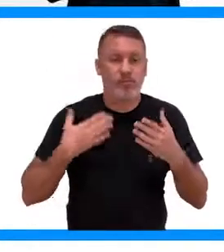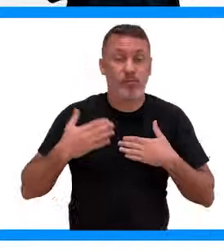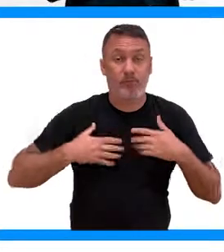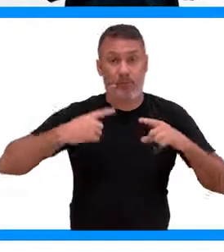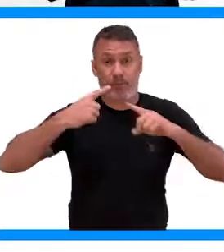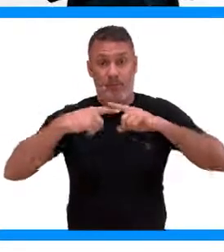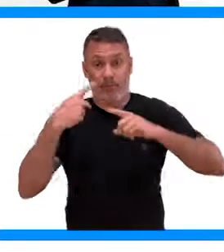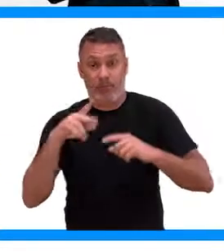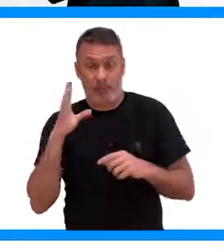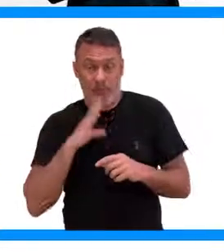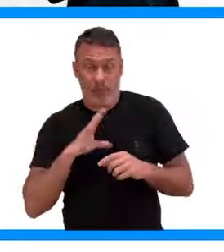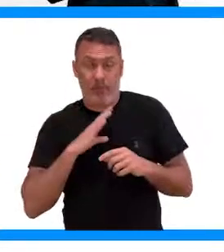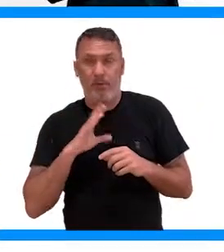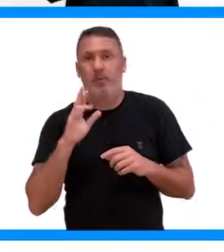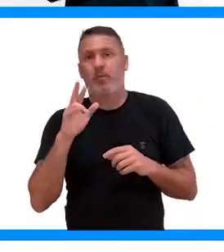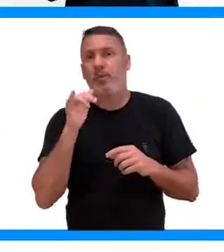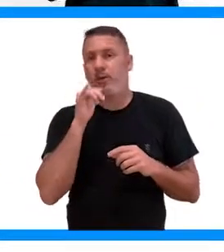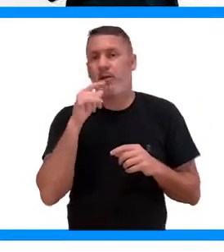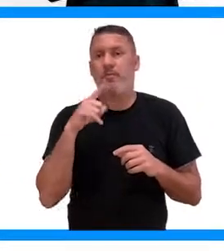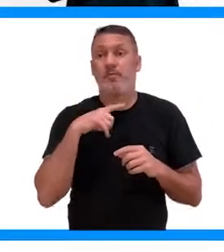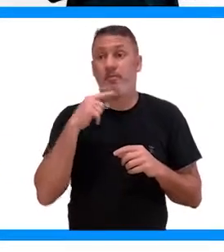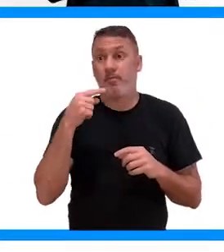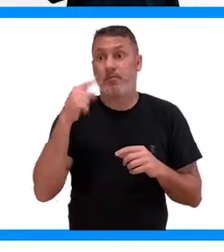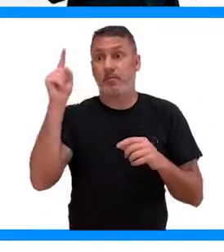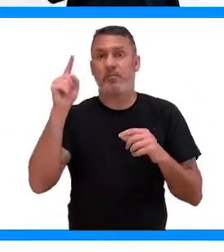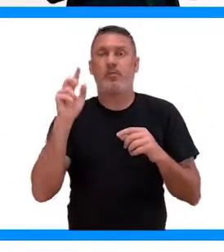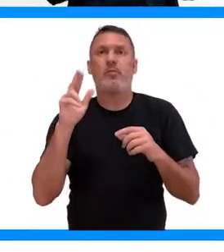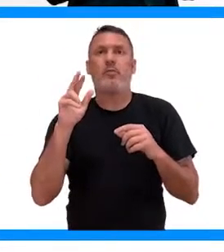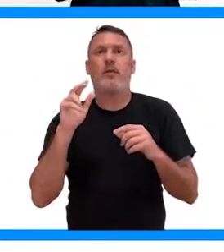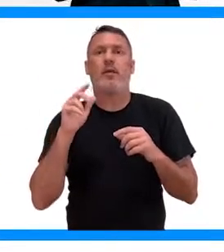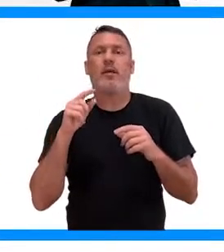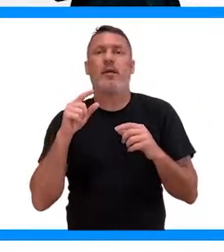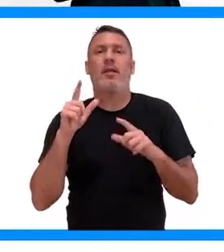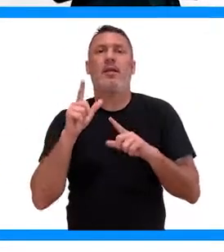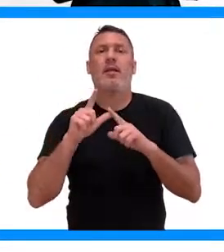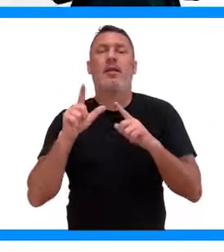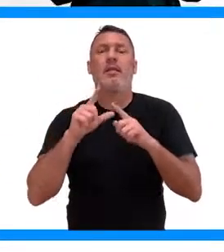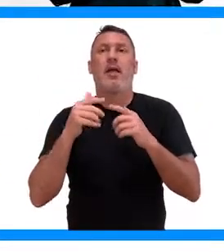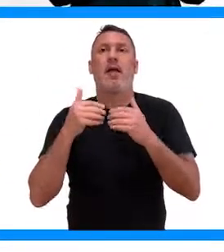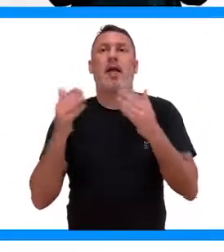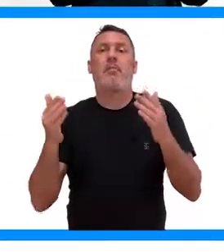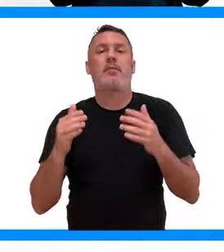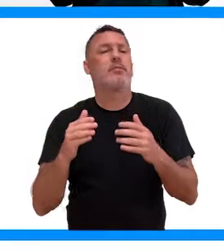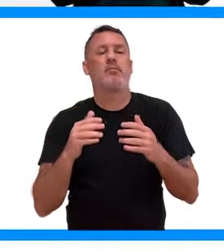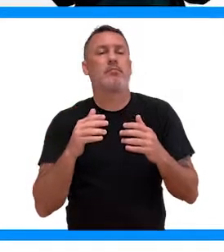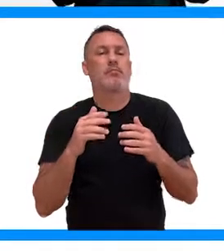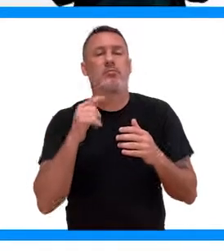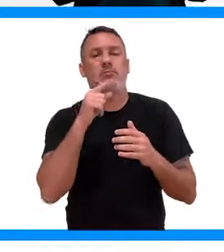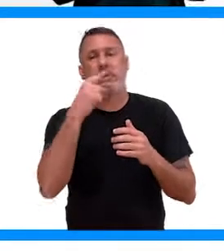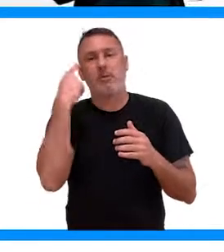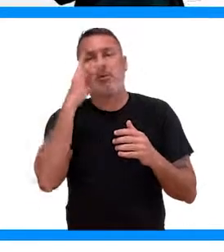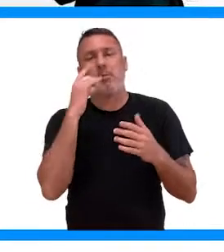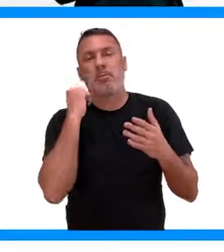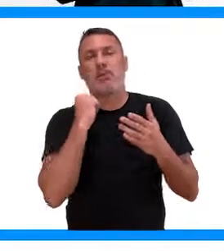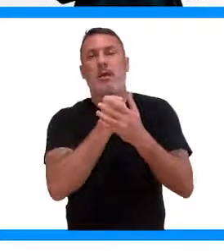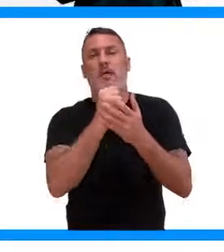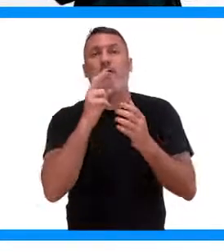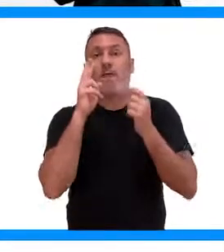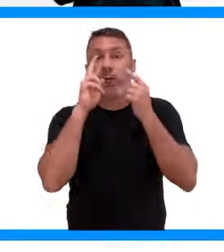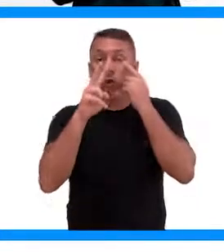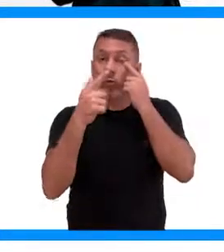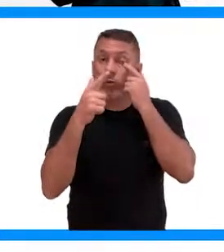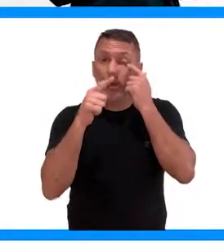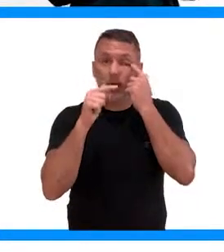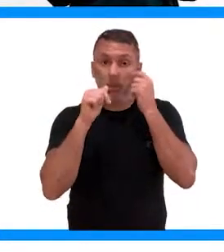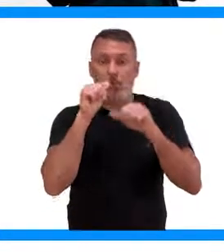no português o som dele abre, o som do acento agudo abre, então ele vai estar ali só para marcar a sílaba forte,